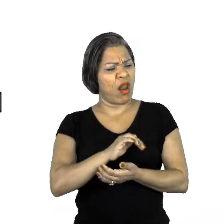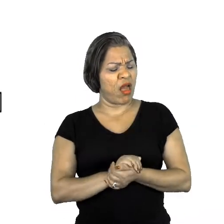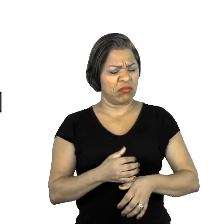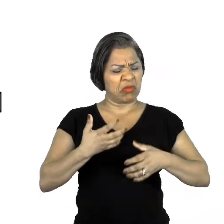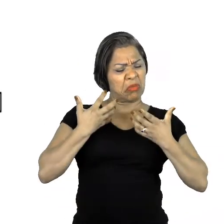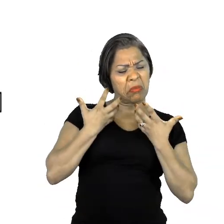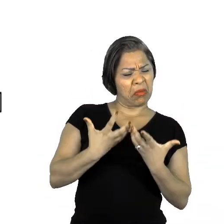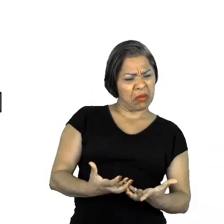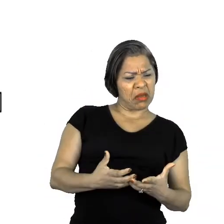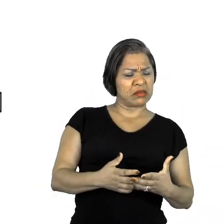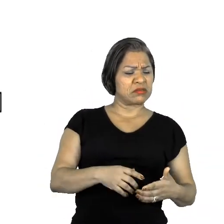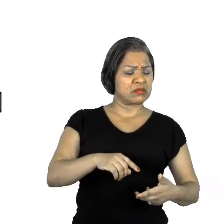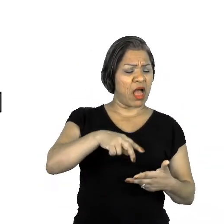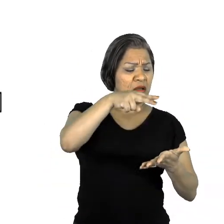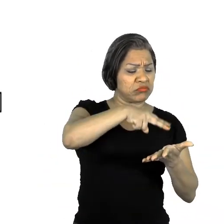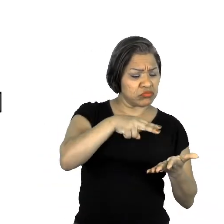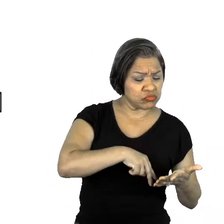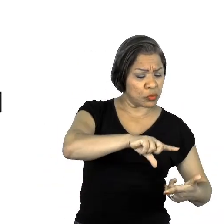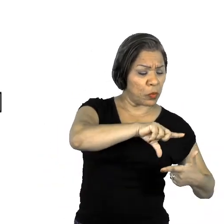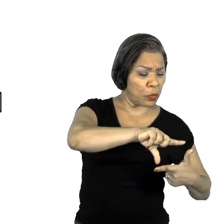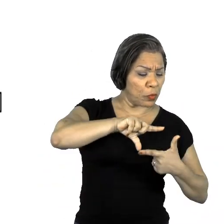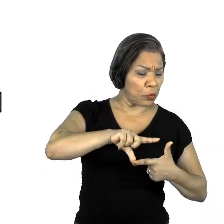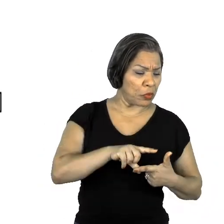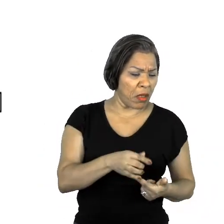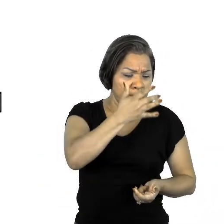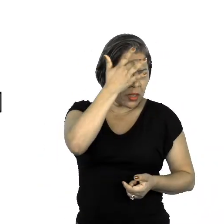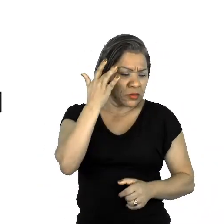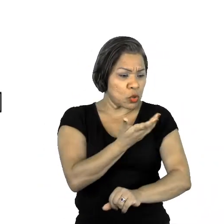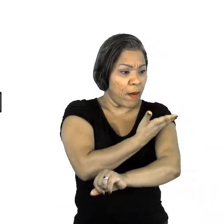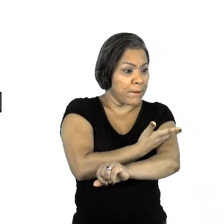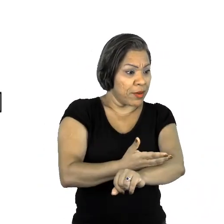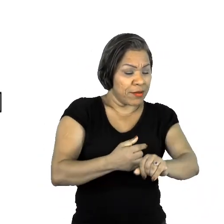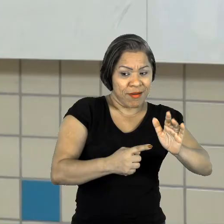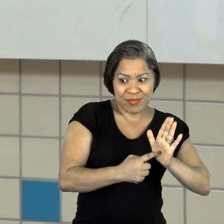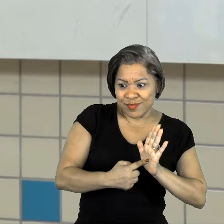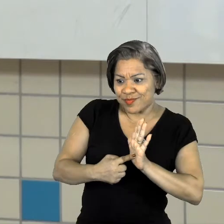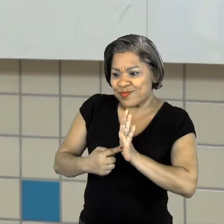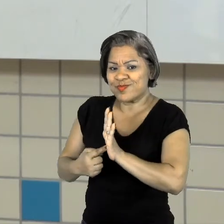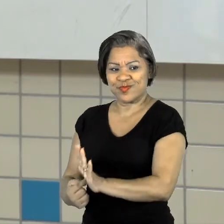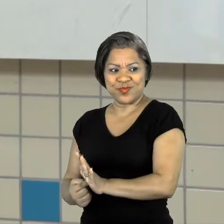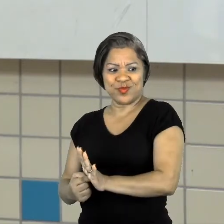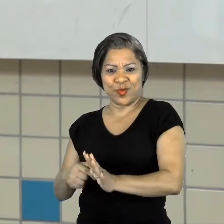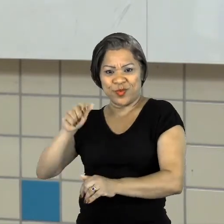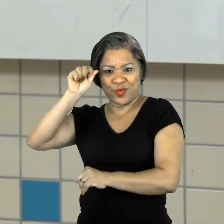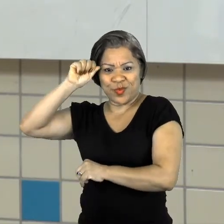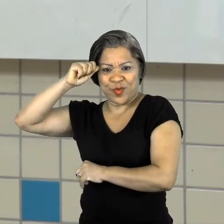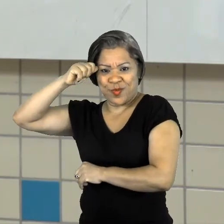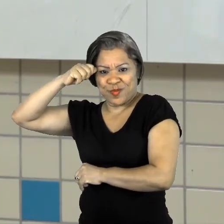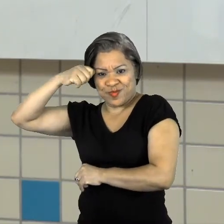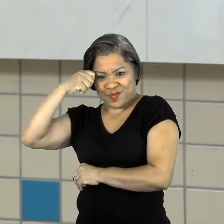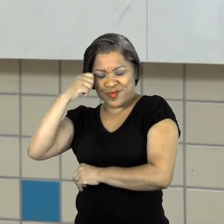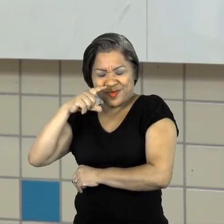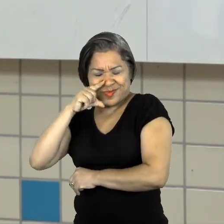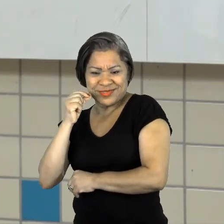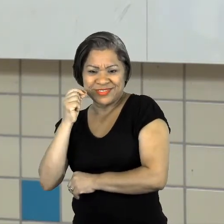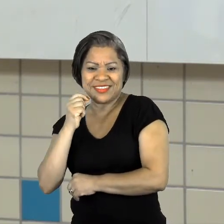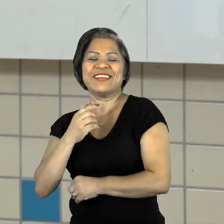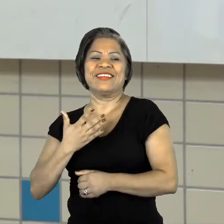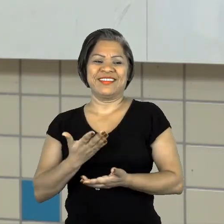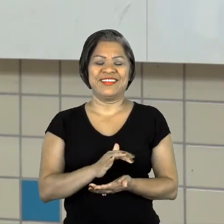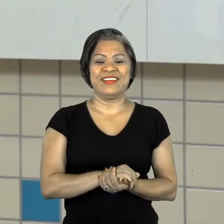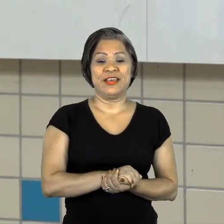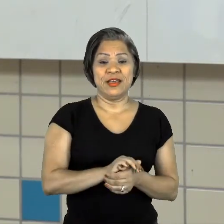sobre brancos. E ele me mostrou o Pantera Negra. Bem, estão vendo então que as